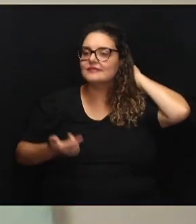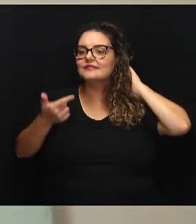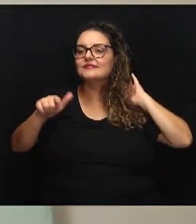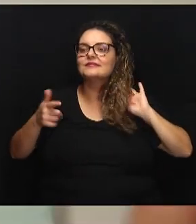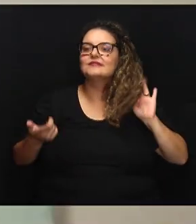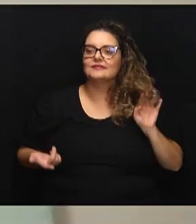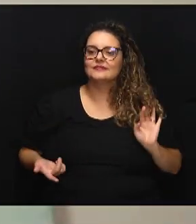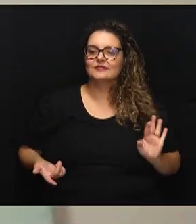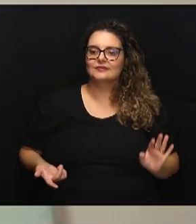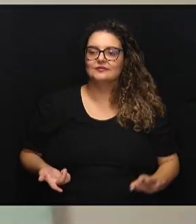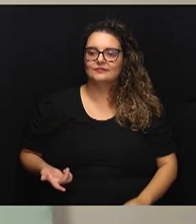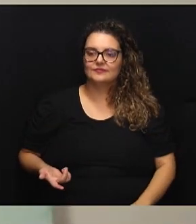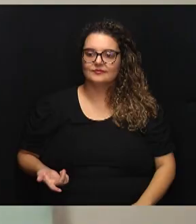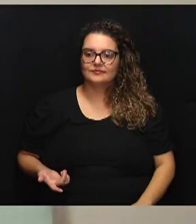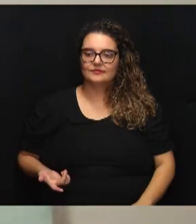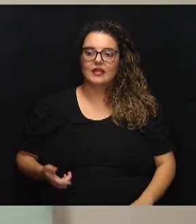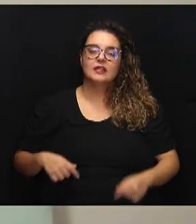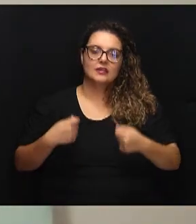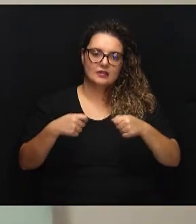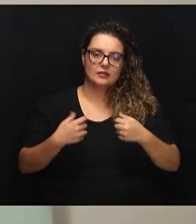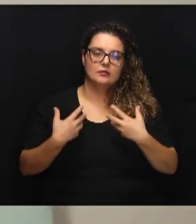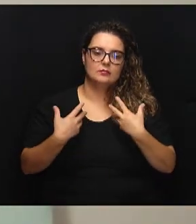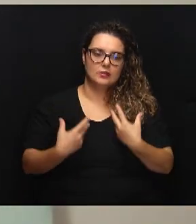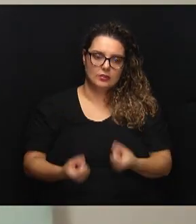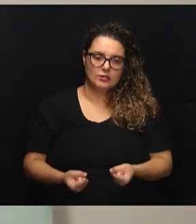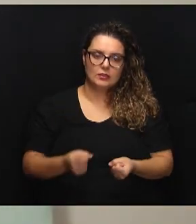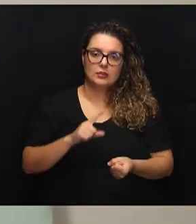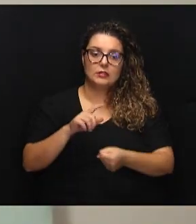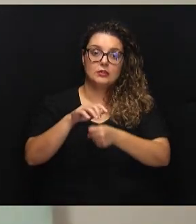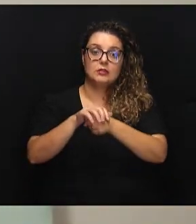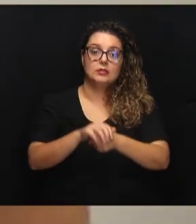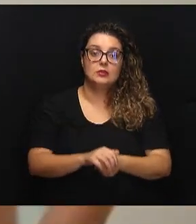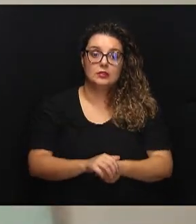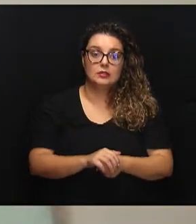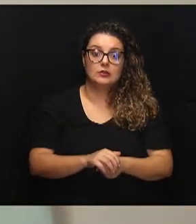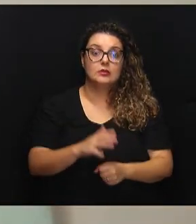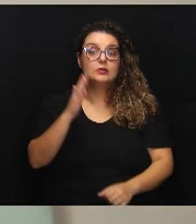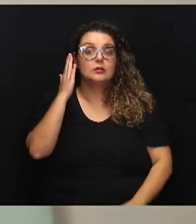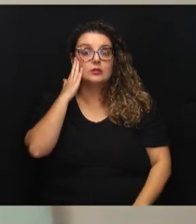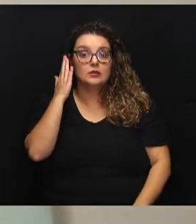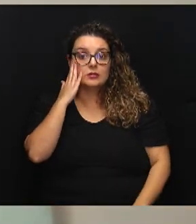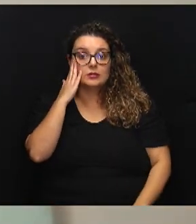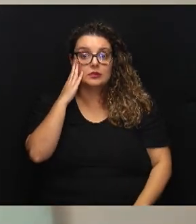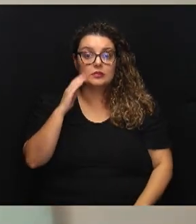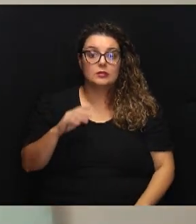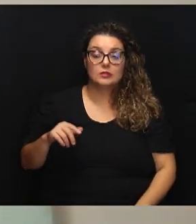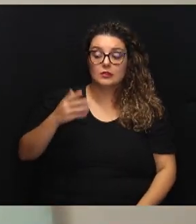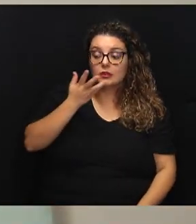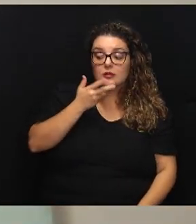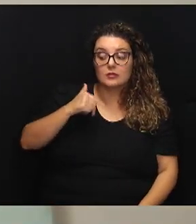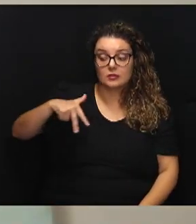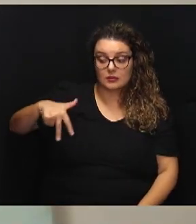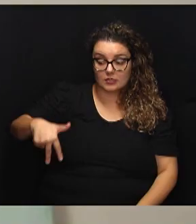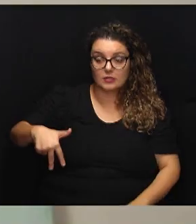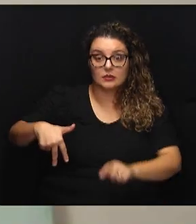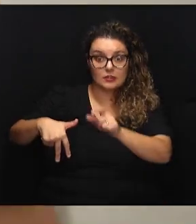né? Então, a gente precisa aceitar, não pressionar, né? Entender a escolha da criança, conversar, né, até para